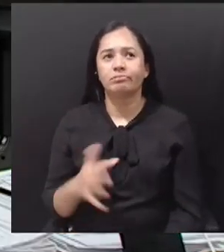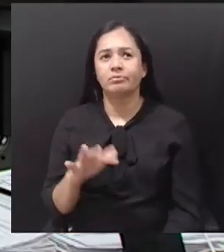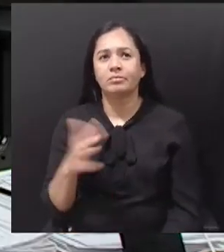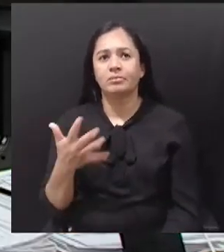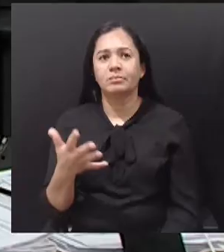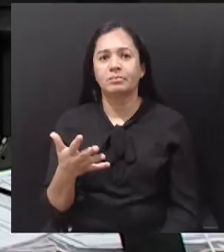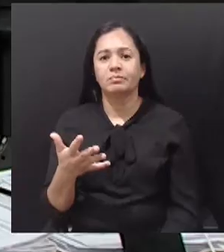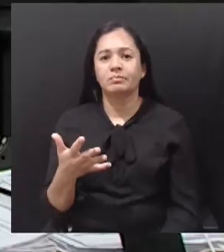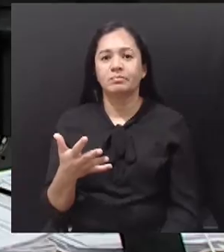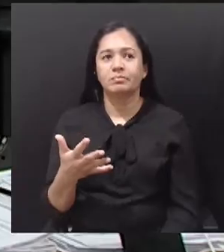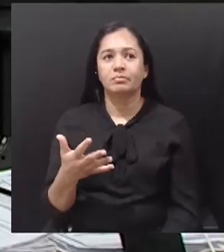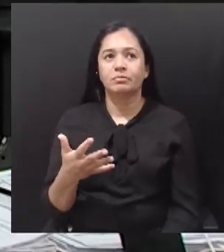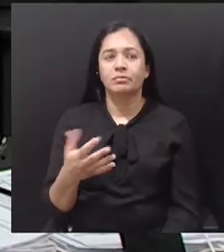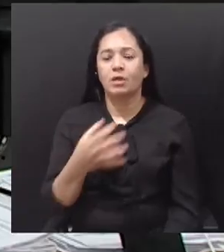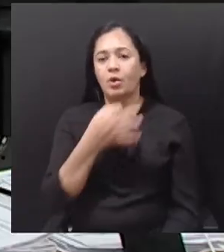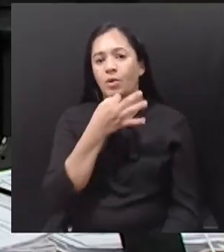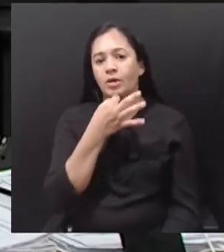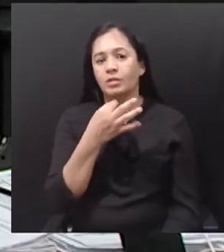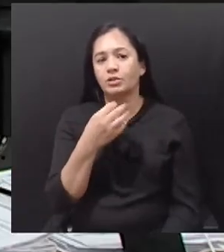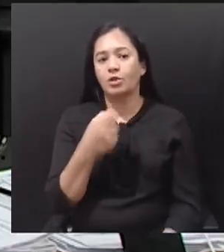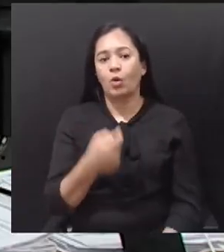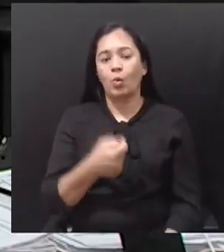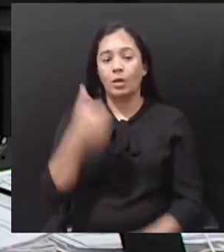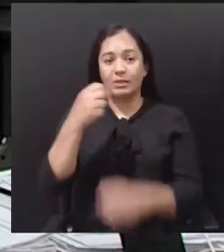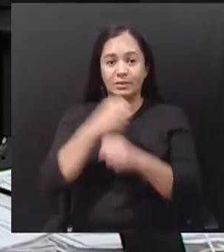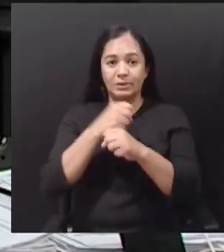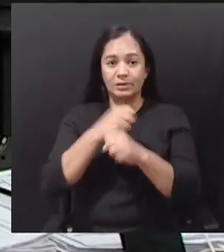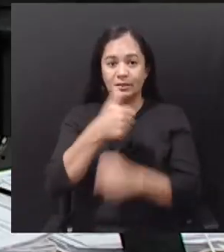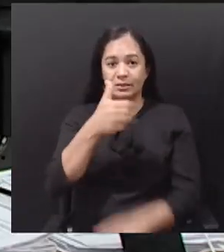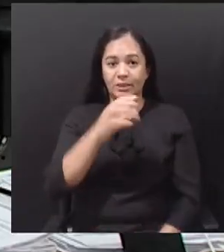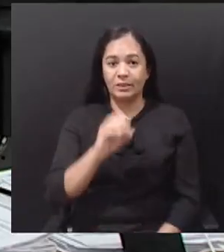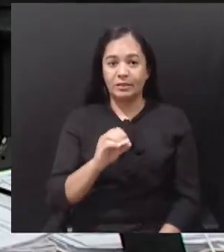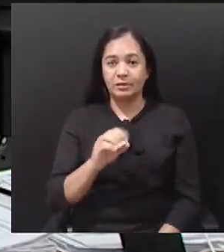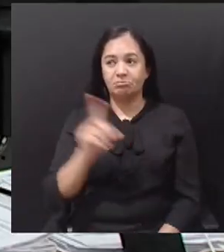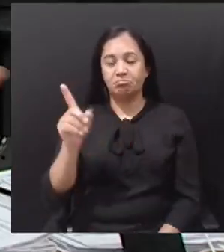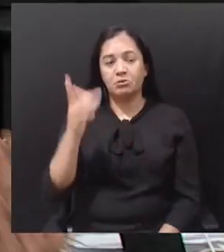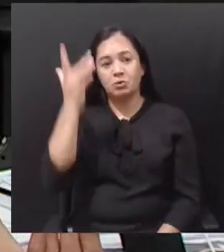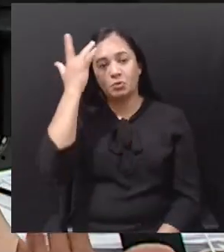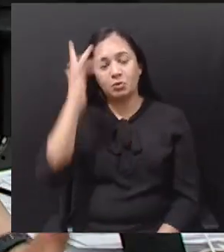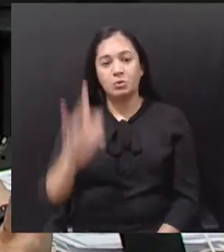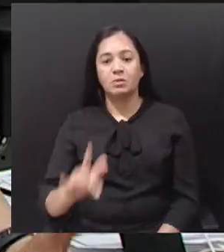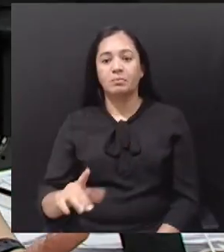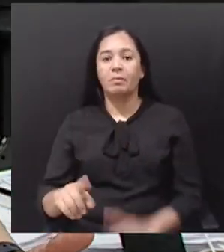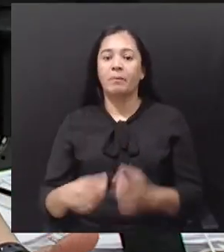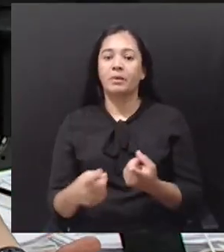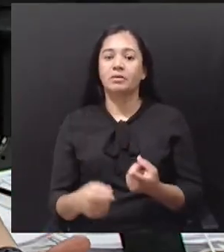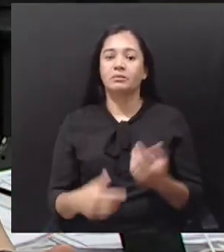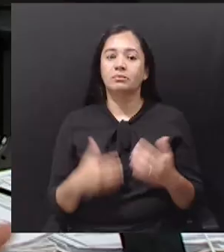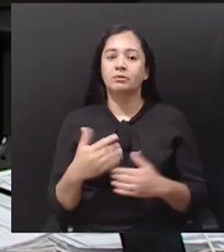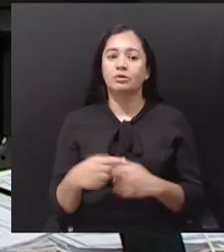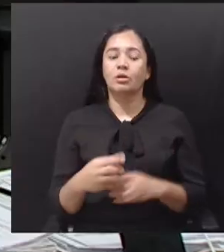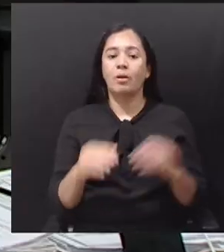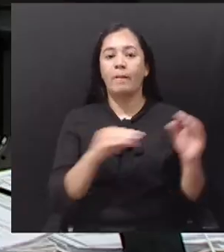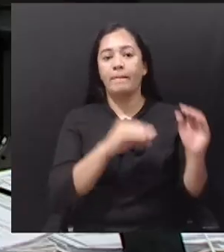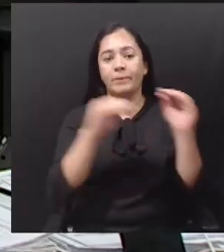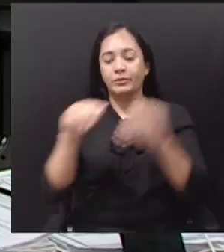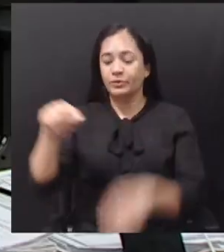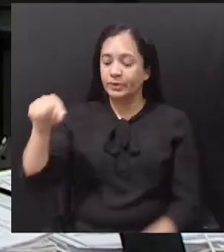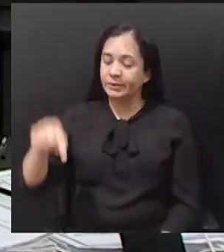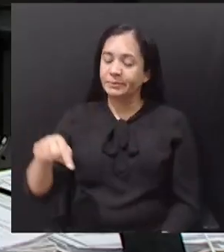acho que quase 10 anos lá, não tenho certeza agora, mas aí depois a gente mudou para esse campus aqui,